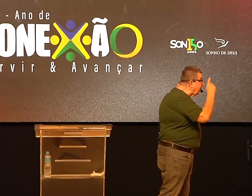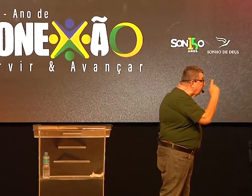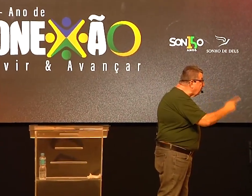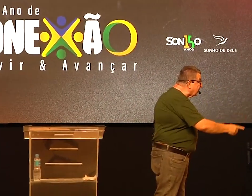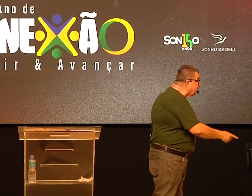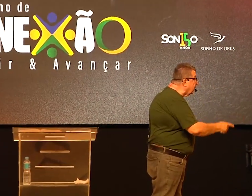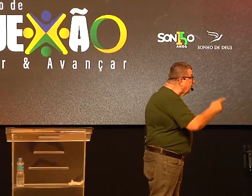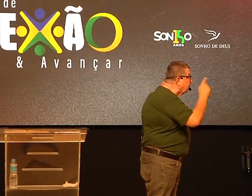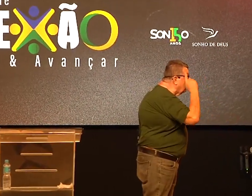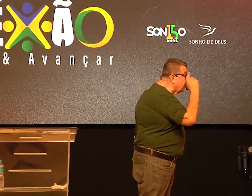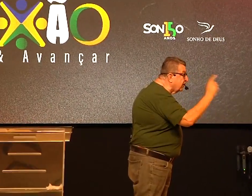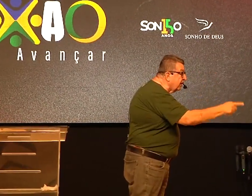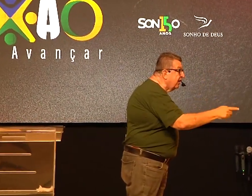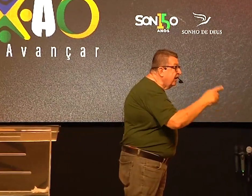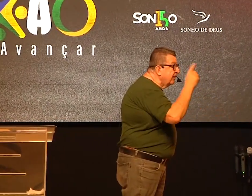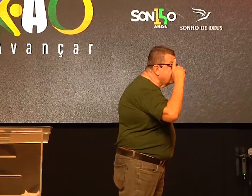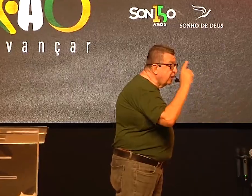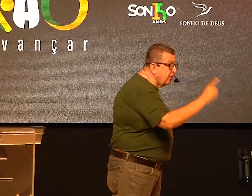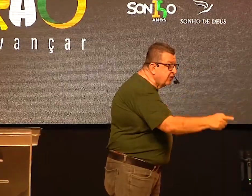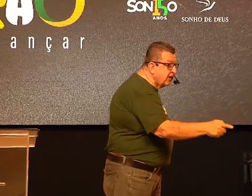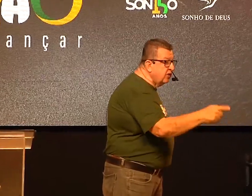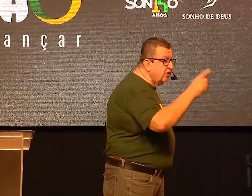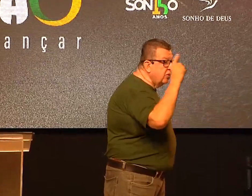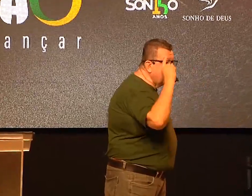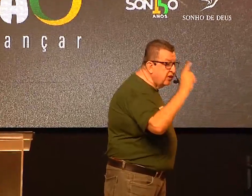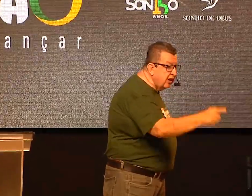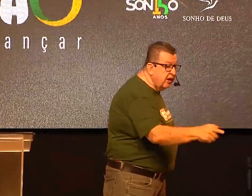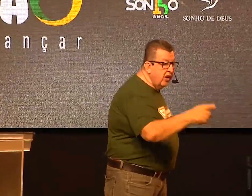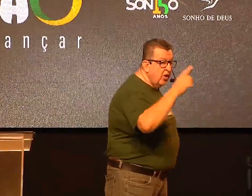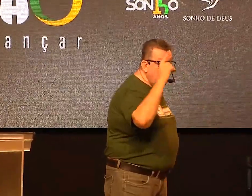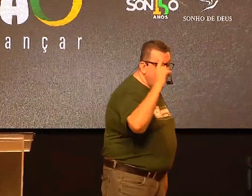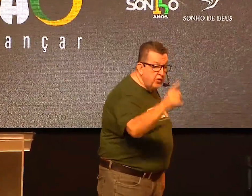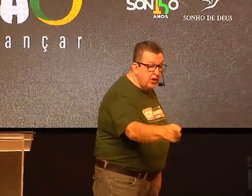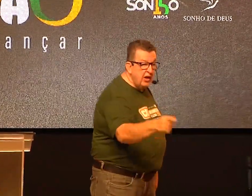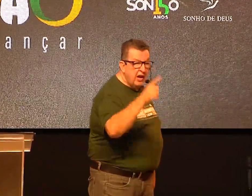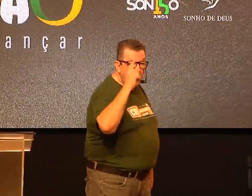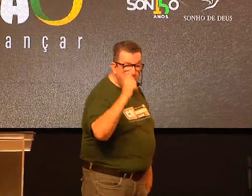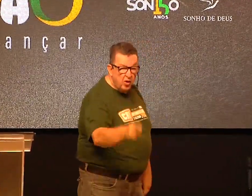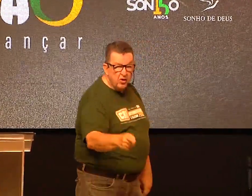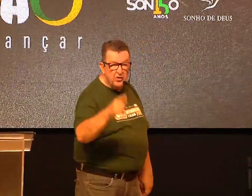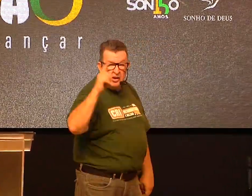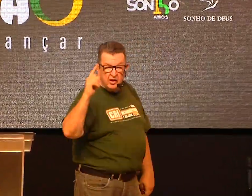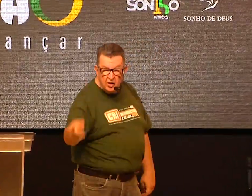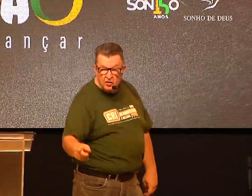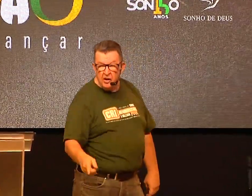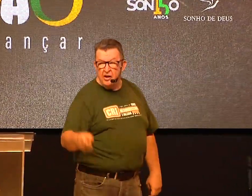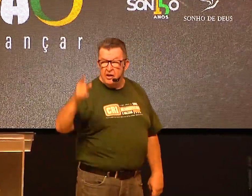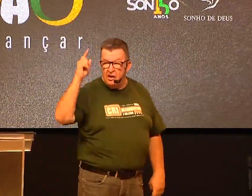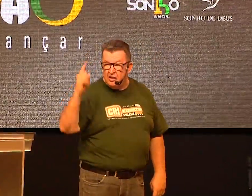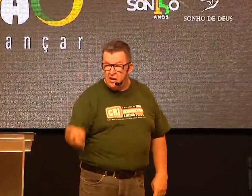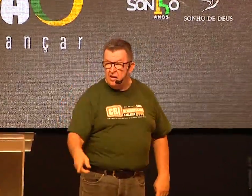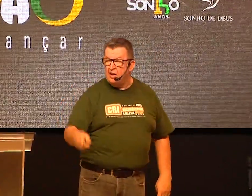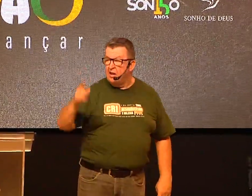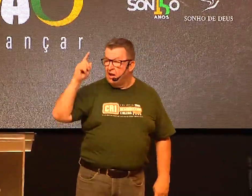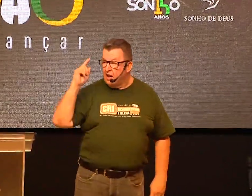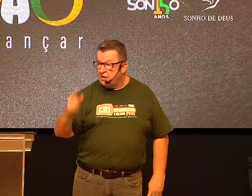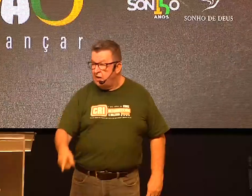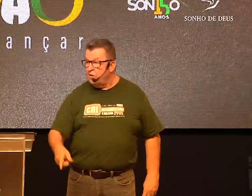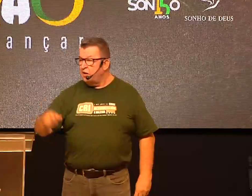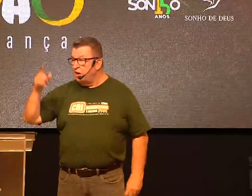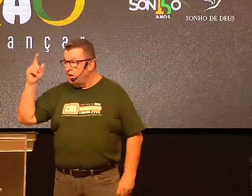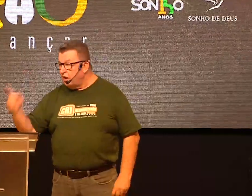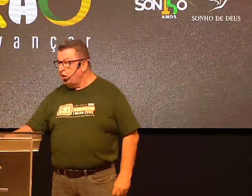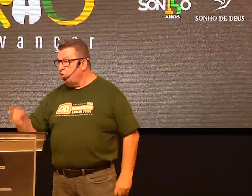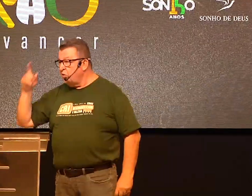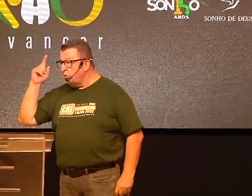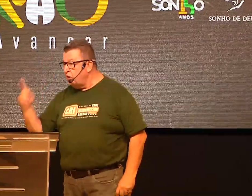a pena passar pelo que você está passando, se você ouvir a voz de Deus e entender